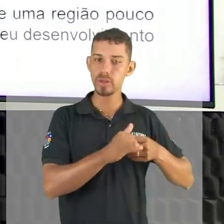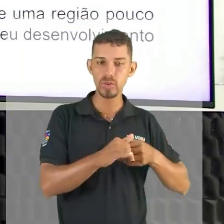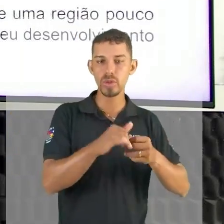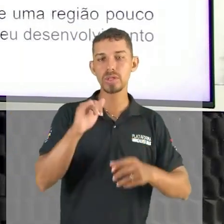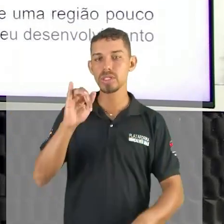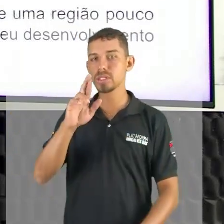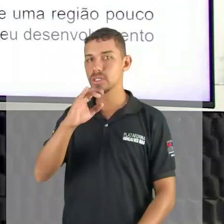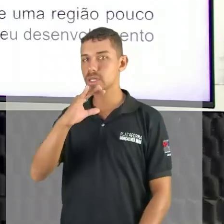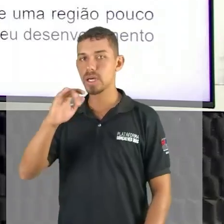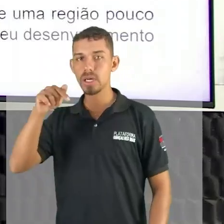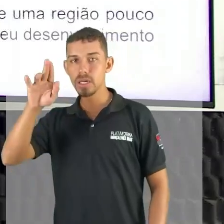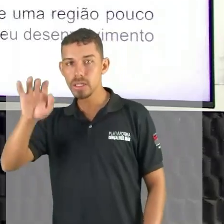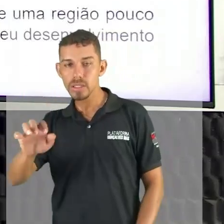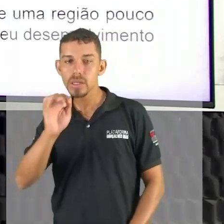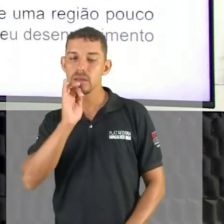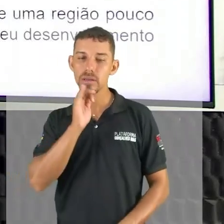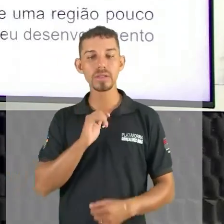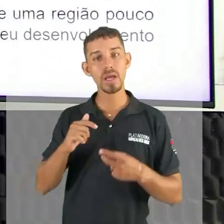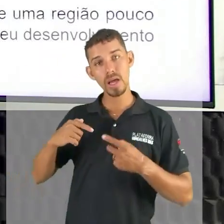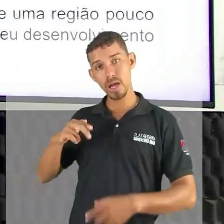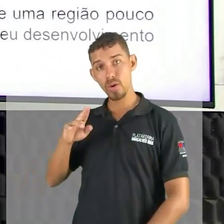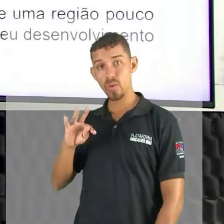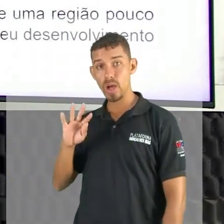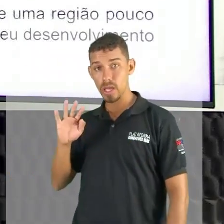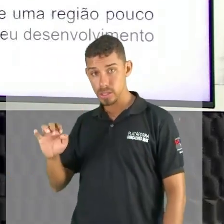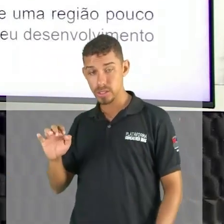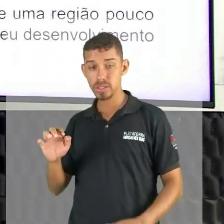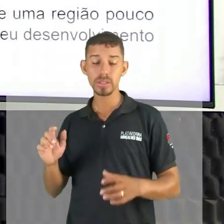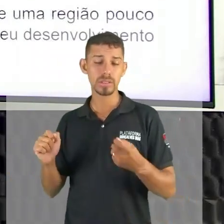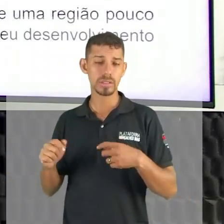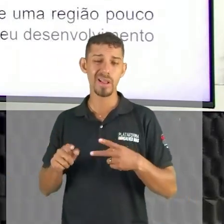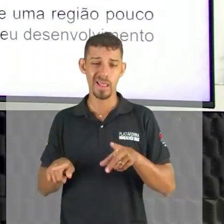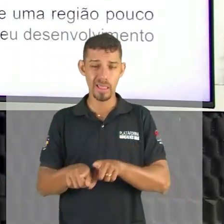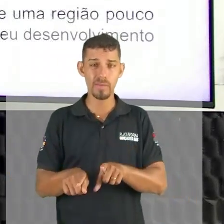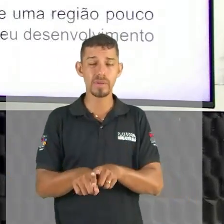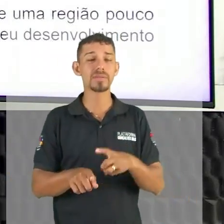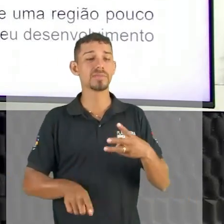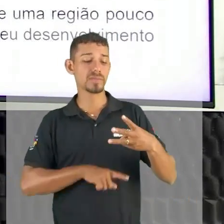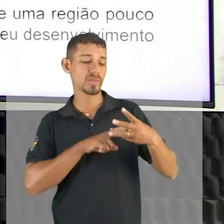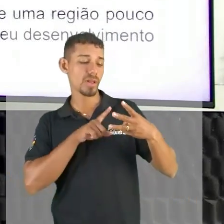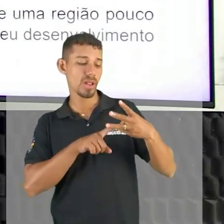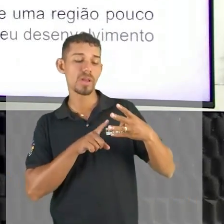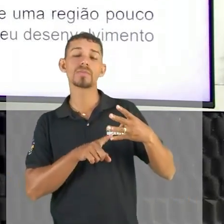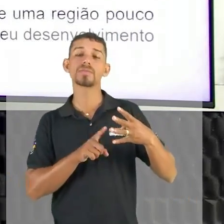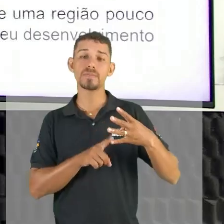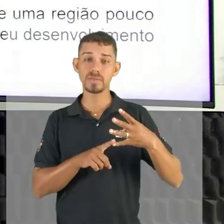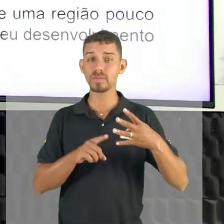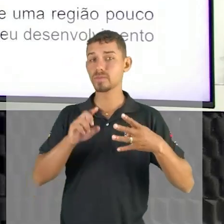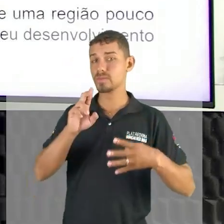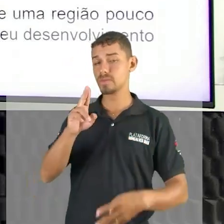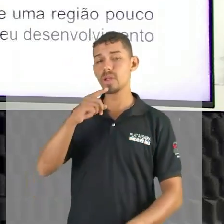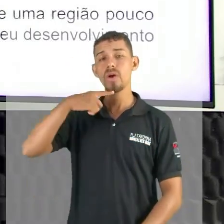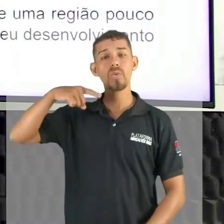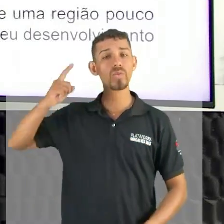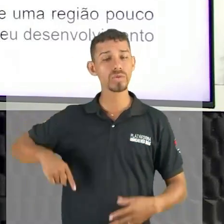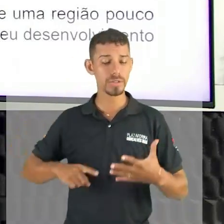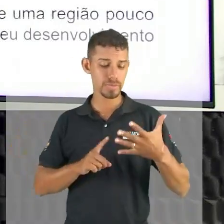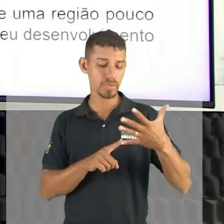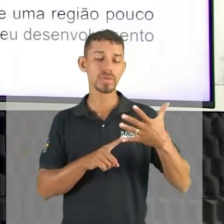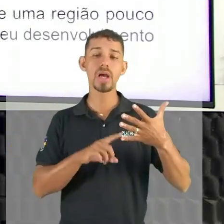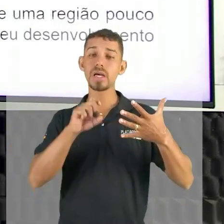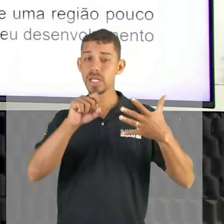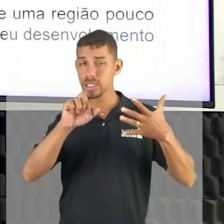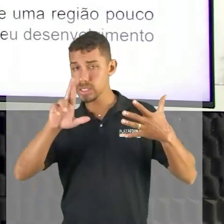você tem o Kuwait, que é uma província que fica ali incrustada no meio deles. Você tem, por exemplo, também a Ucrânia, você tem a